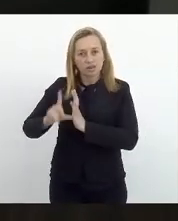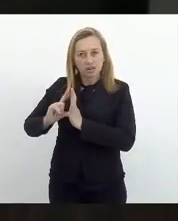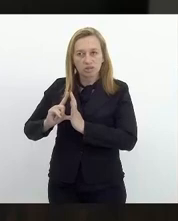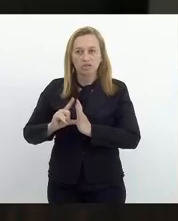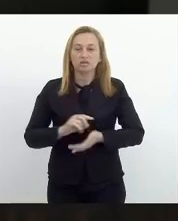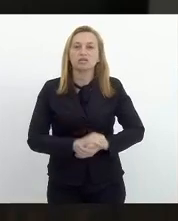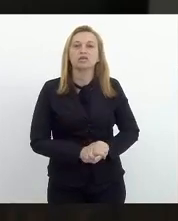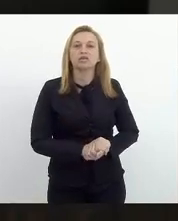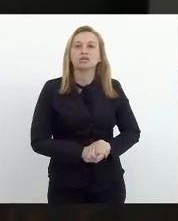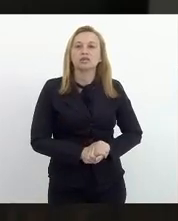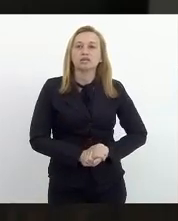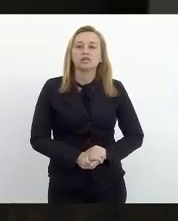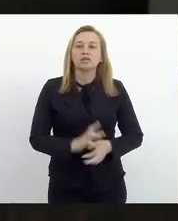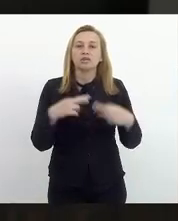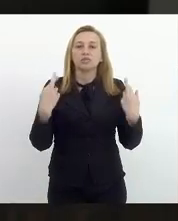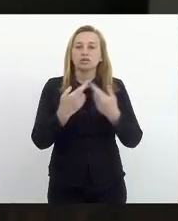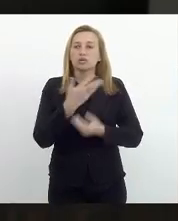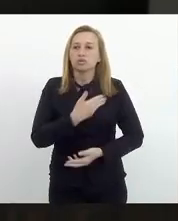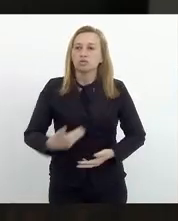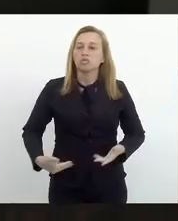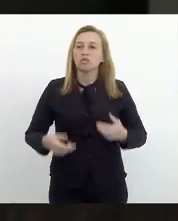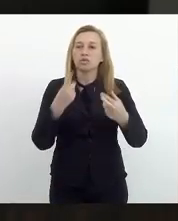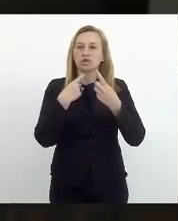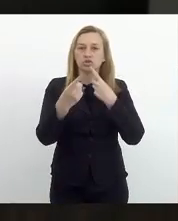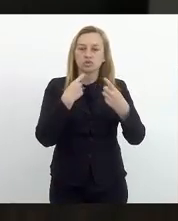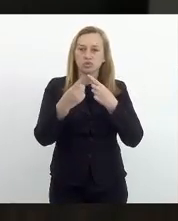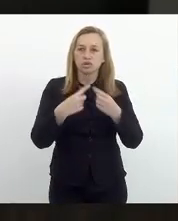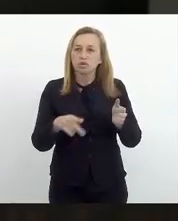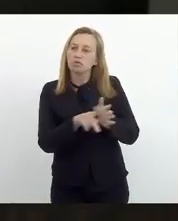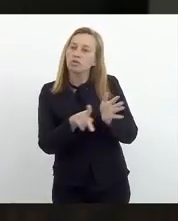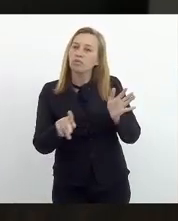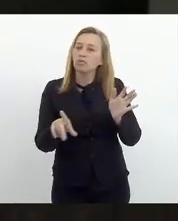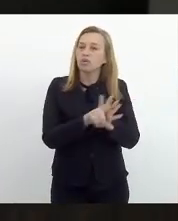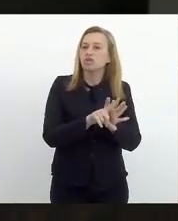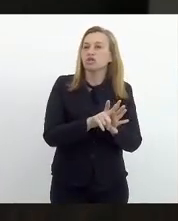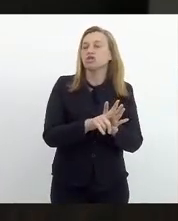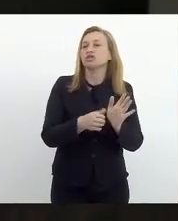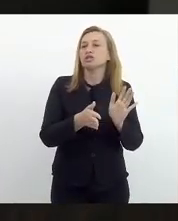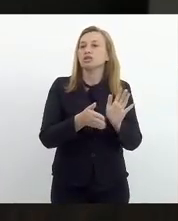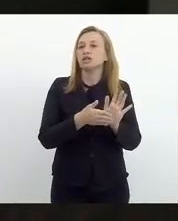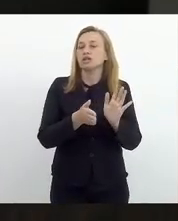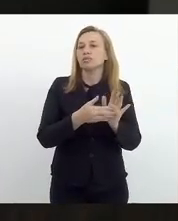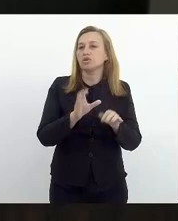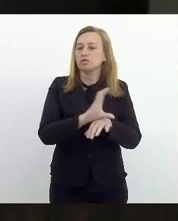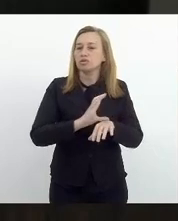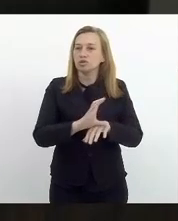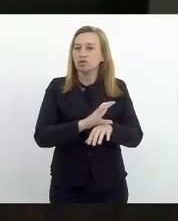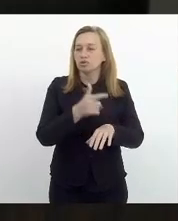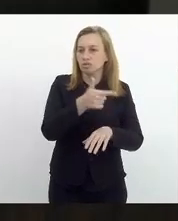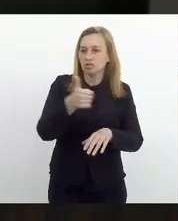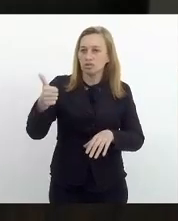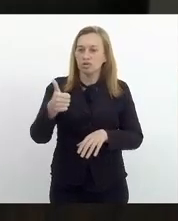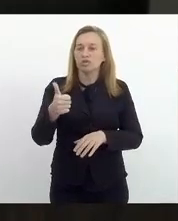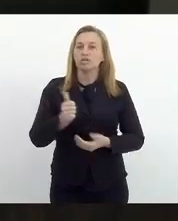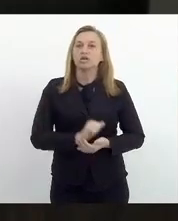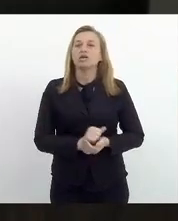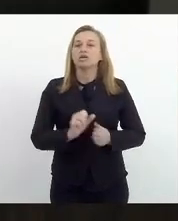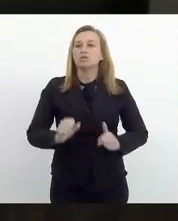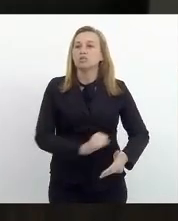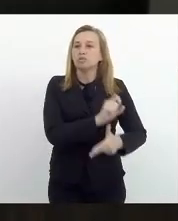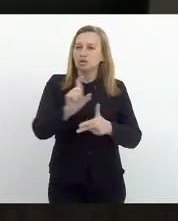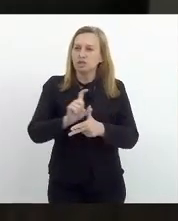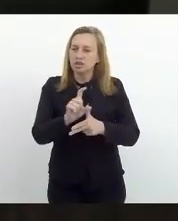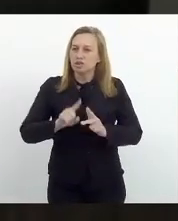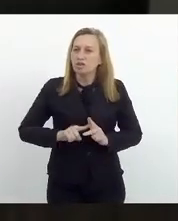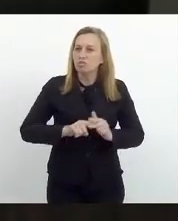e trata-se a presente audiência pública para debater a proposta de emenda constitucional nº 63/2001 que autoriza de autoria do Poder